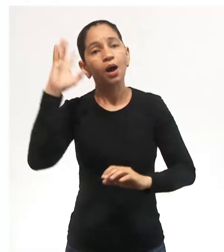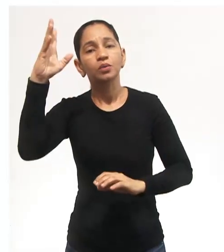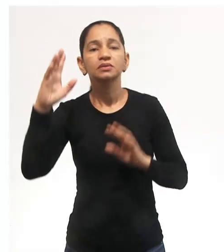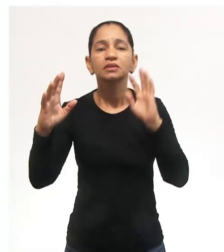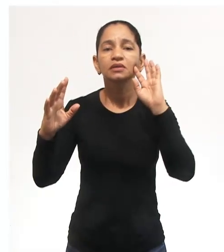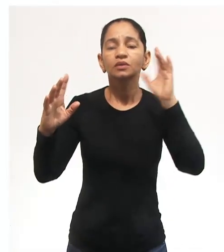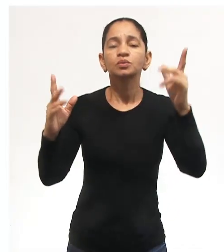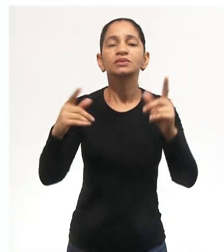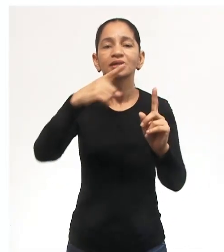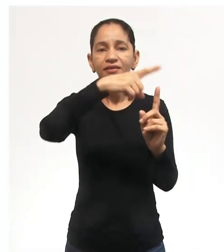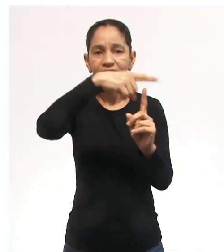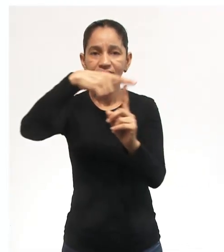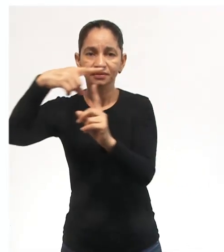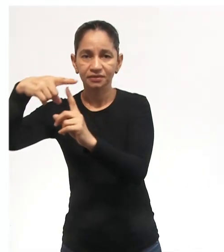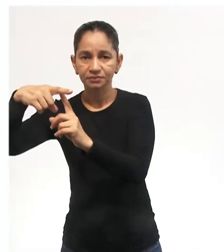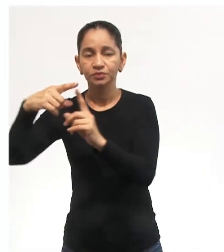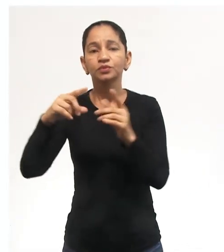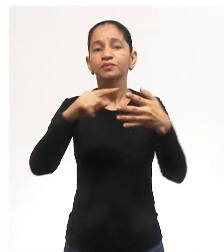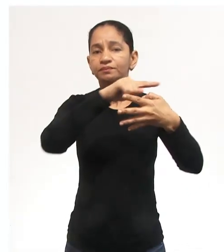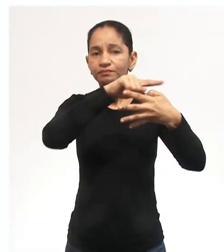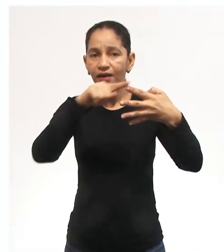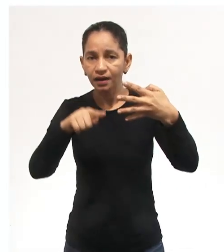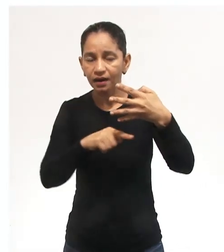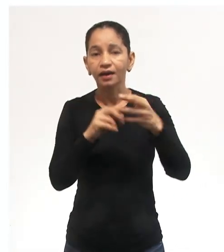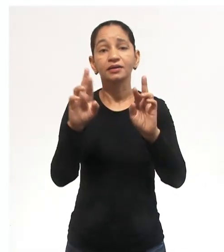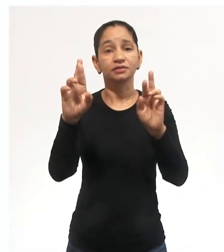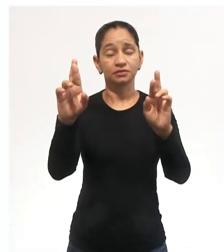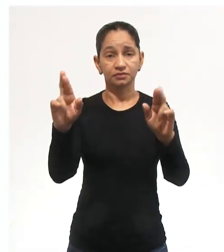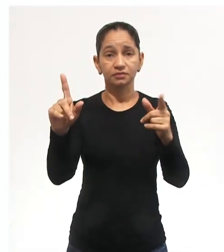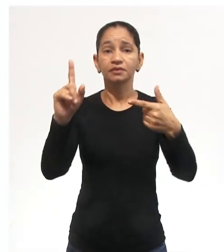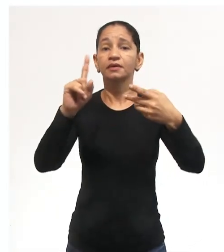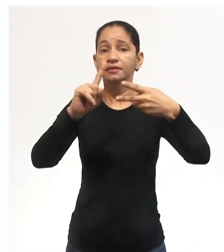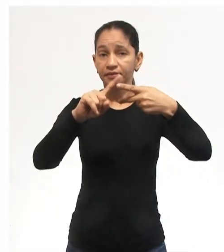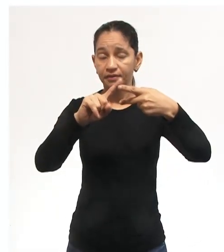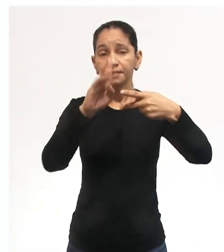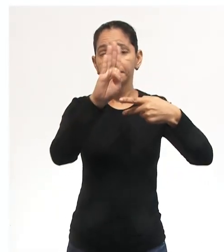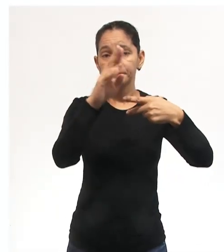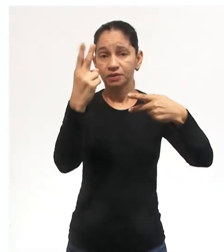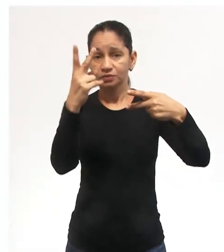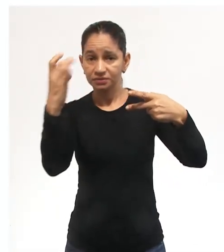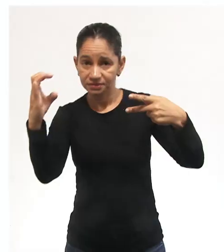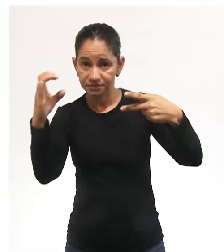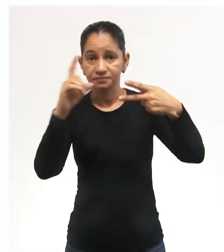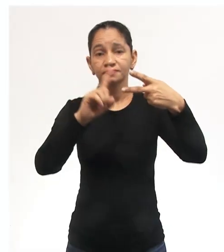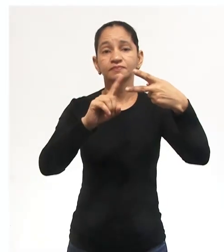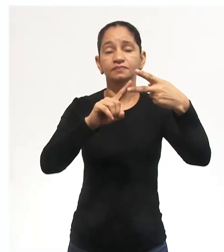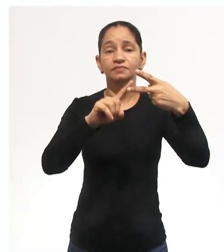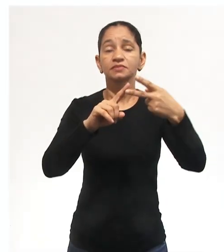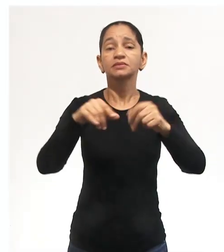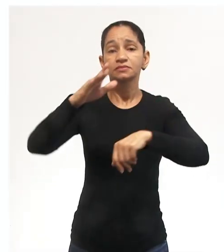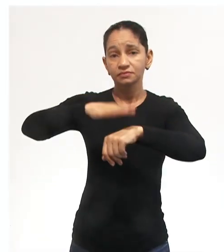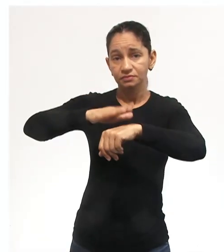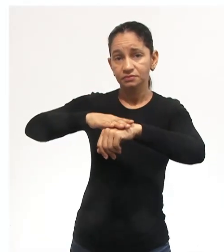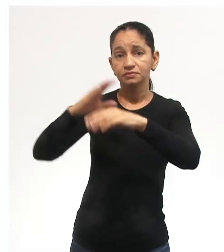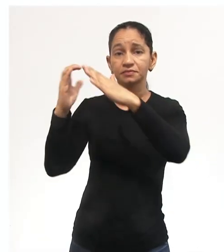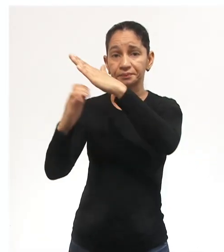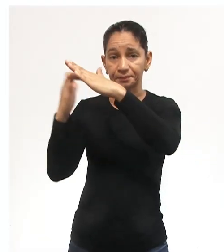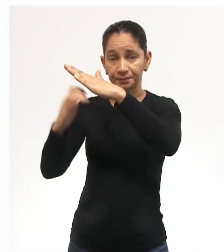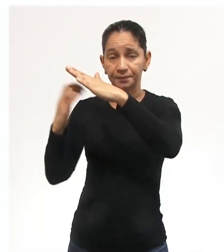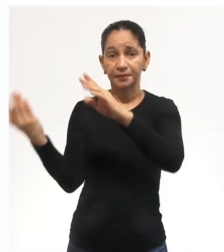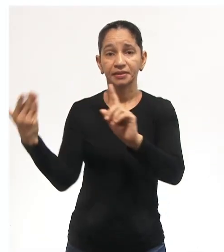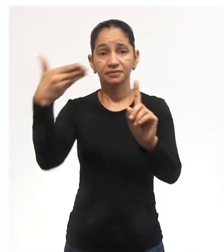são as formas que eu mostrei para vocês. O B2C, que é de empresa